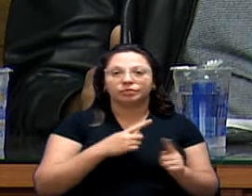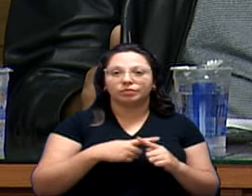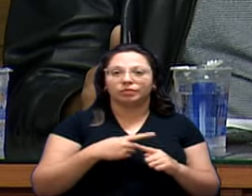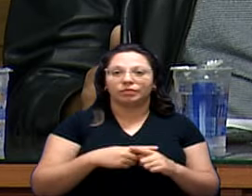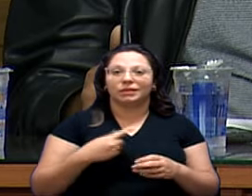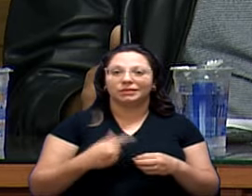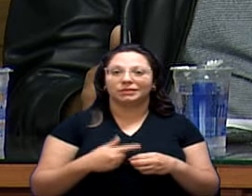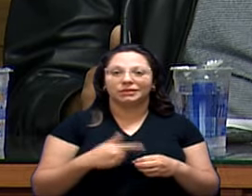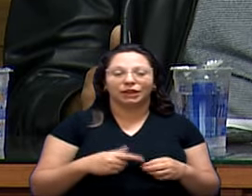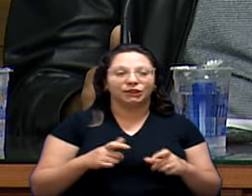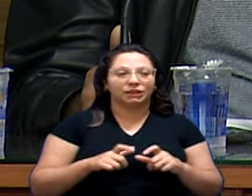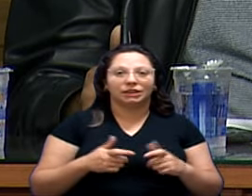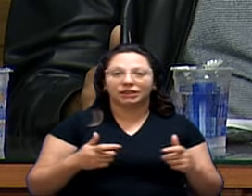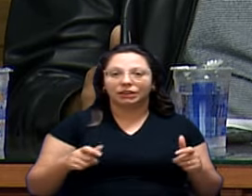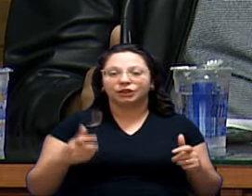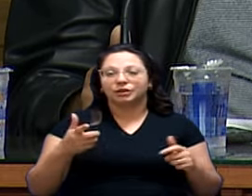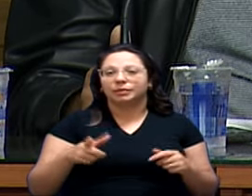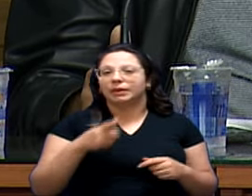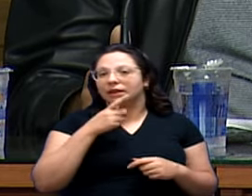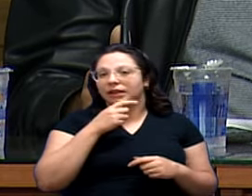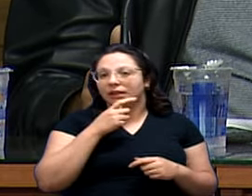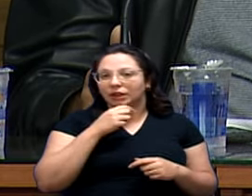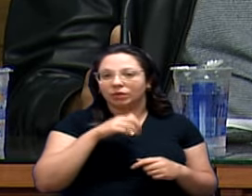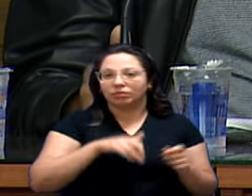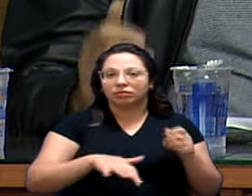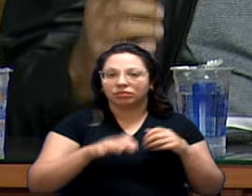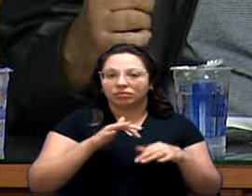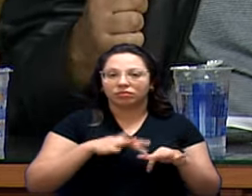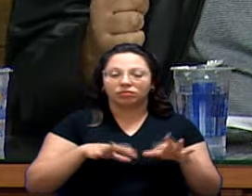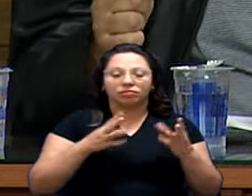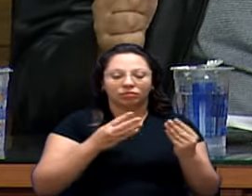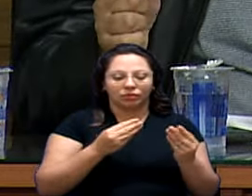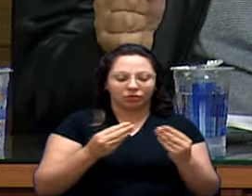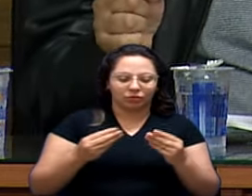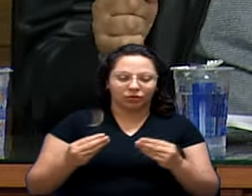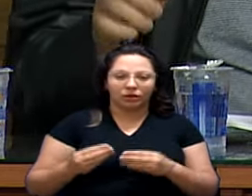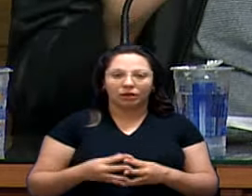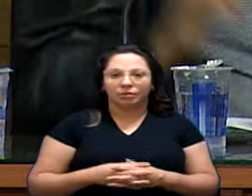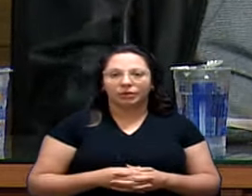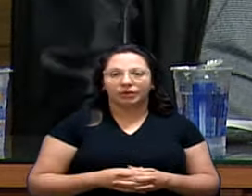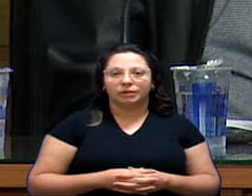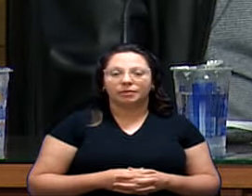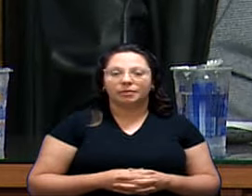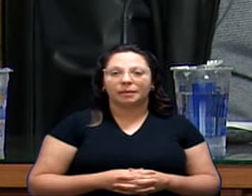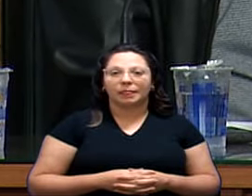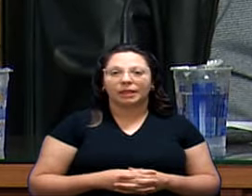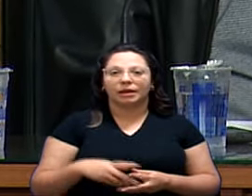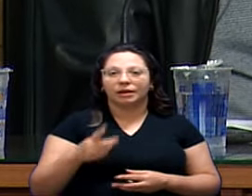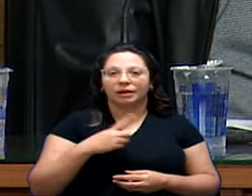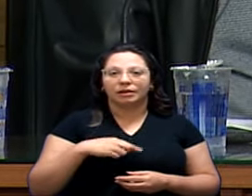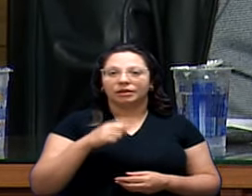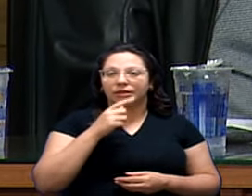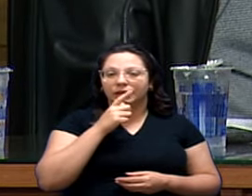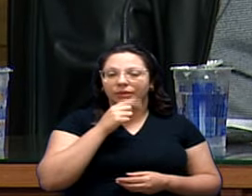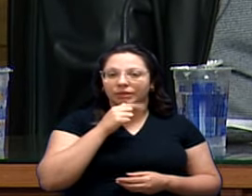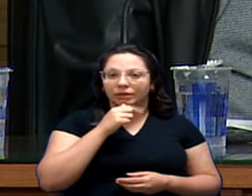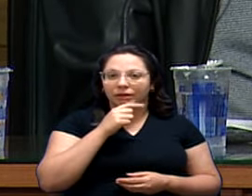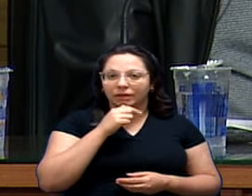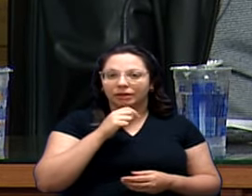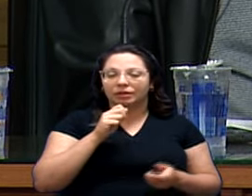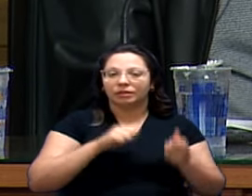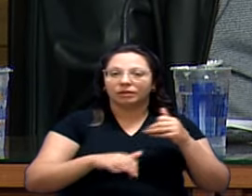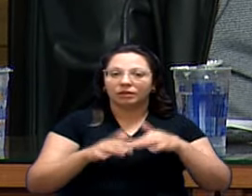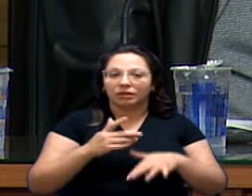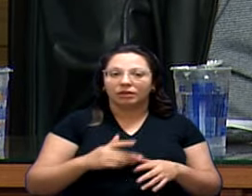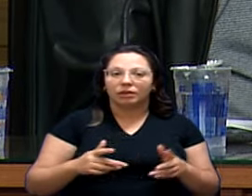existem em Sorocaba São muitas né Nós praticamente somos cortados por rios por Córregos né então é uma